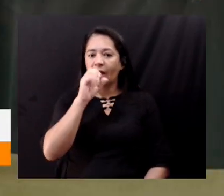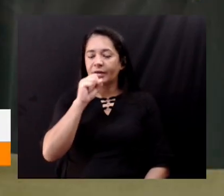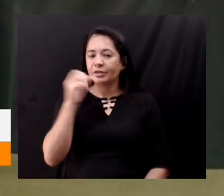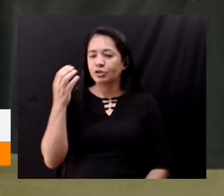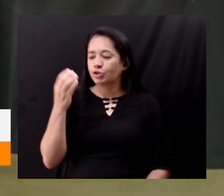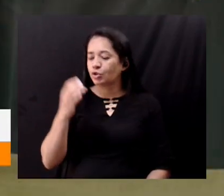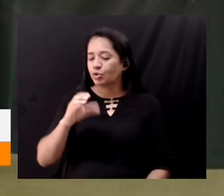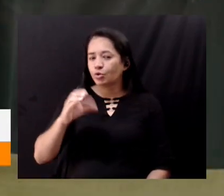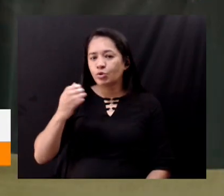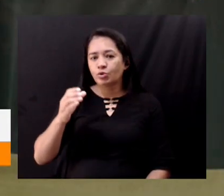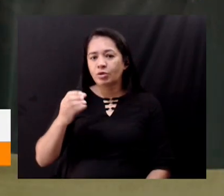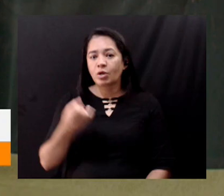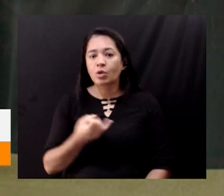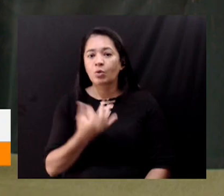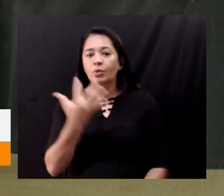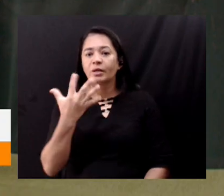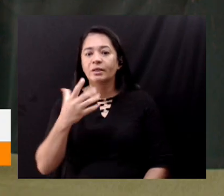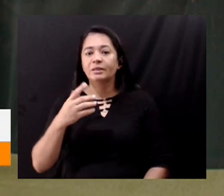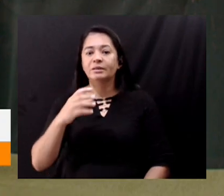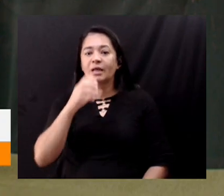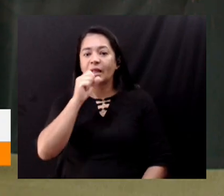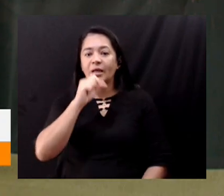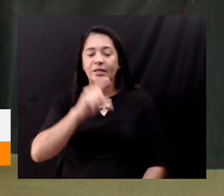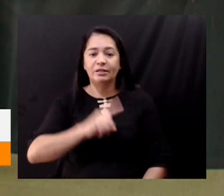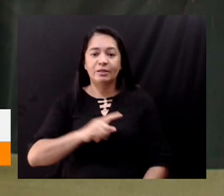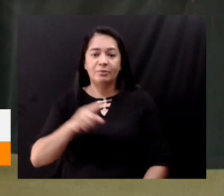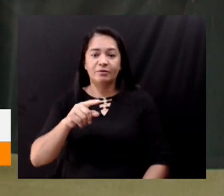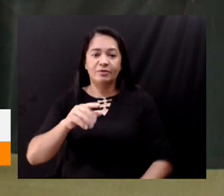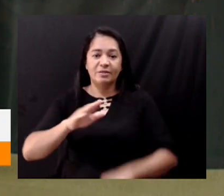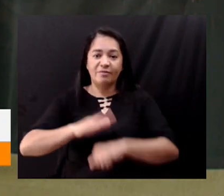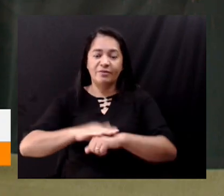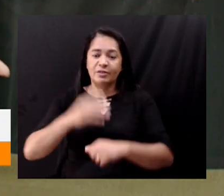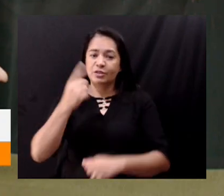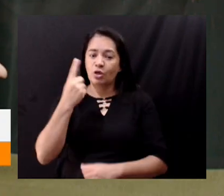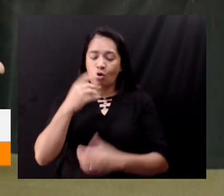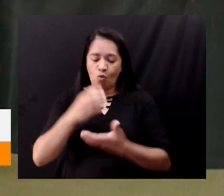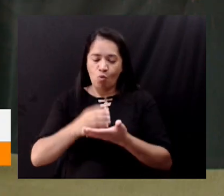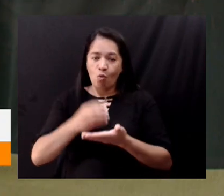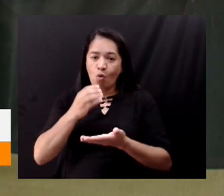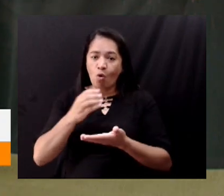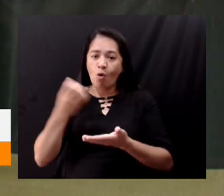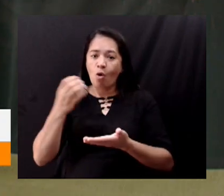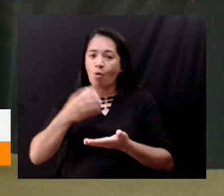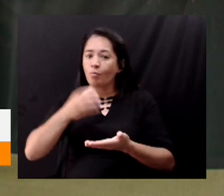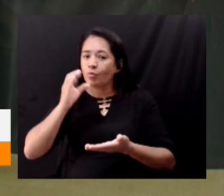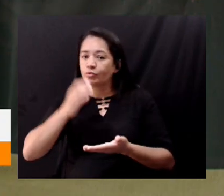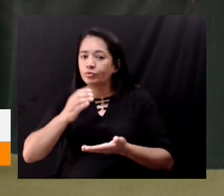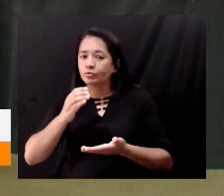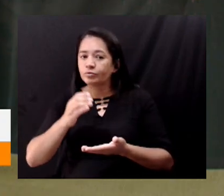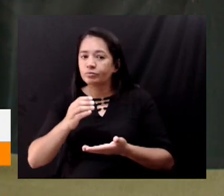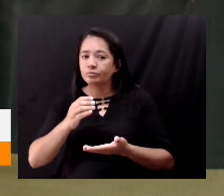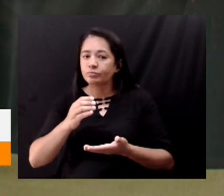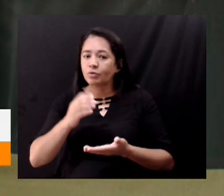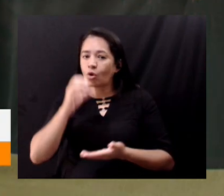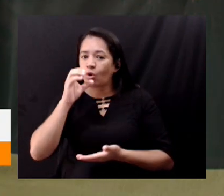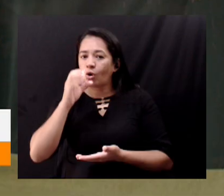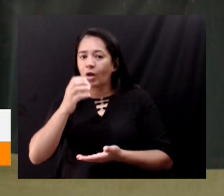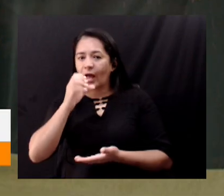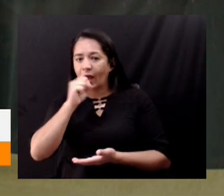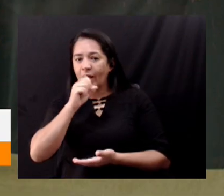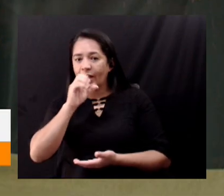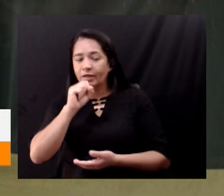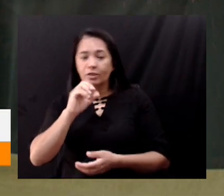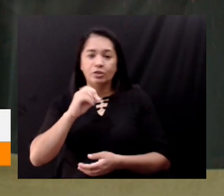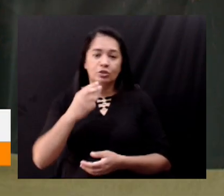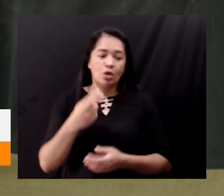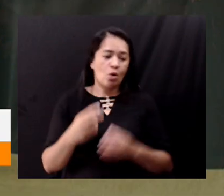você fazer um copo de suco, você precisa usar. E aí, o suco ou a laranja? A gente precisa fazer um equilíbrio, né.